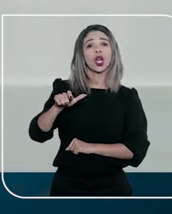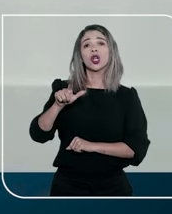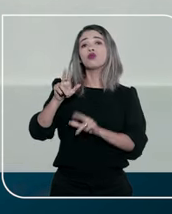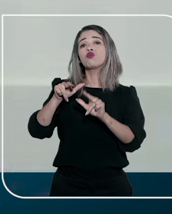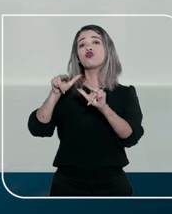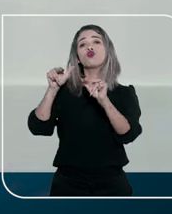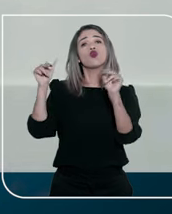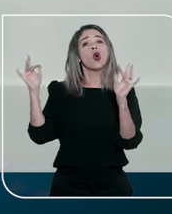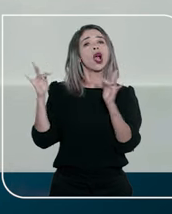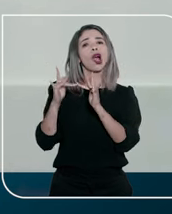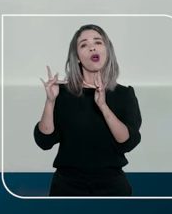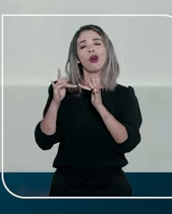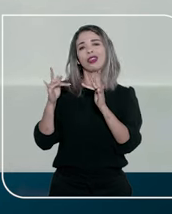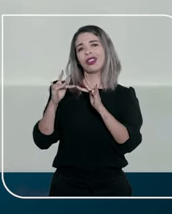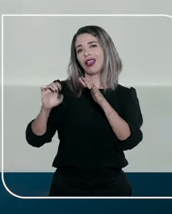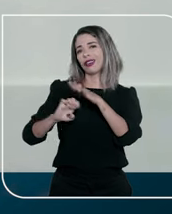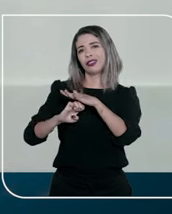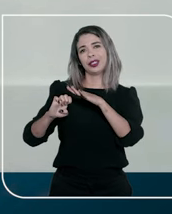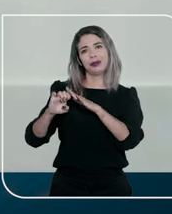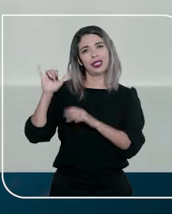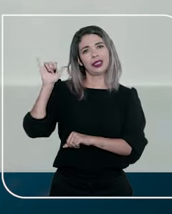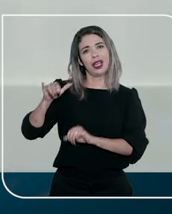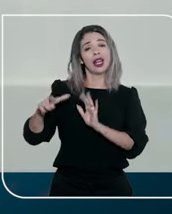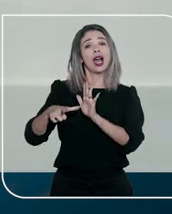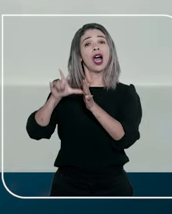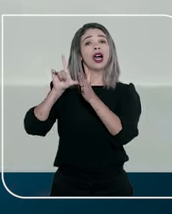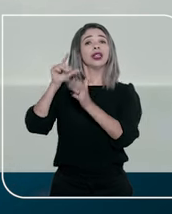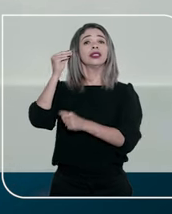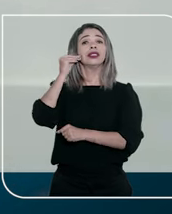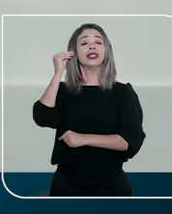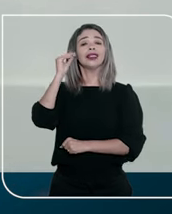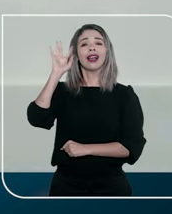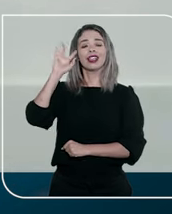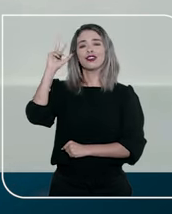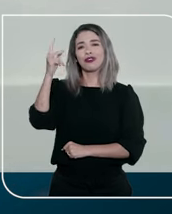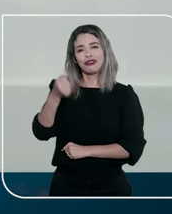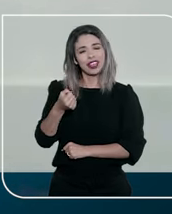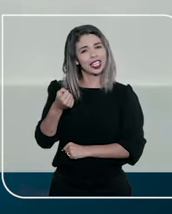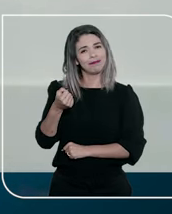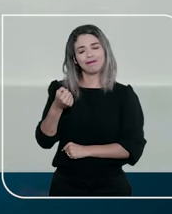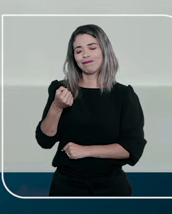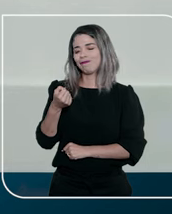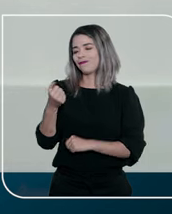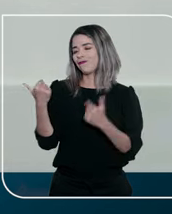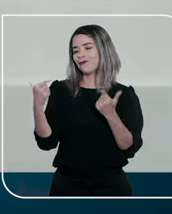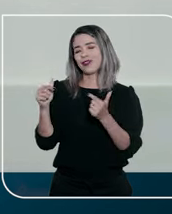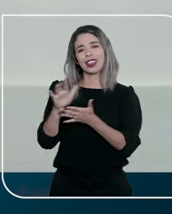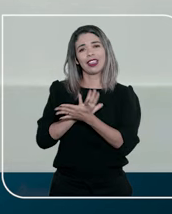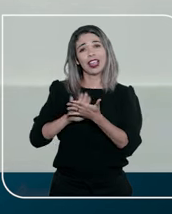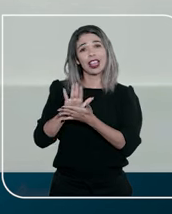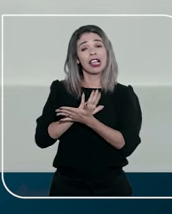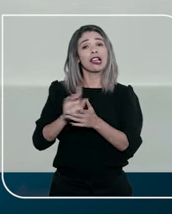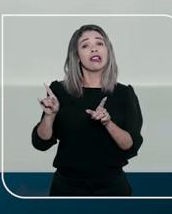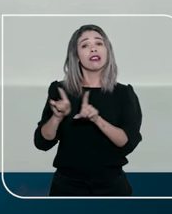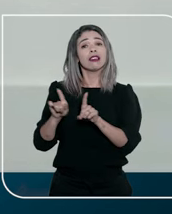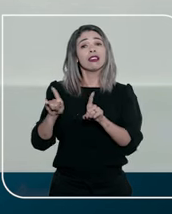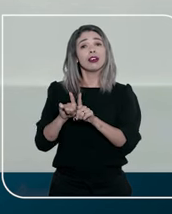contato com a companhia aérea antes para tentar resolver ou encaminhar o problema, e ela tampouco se